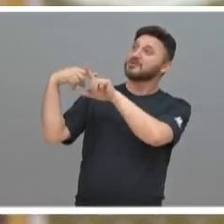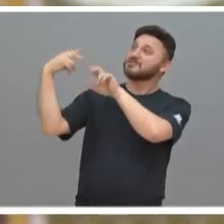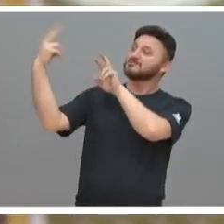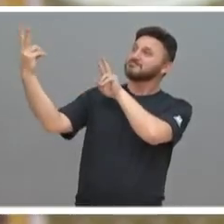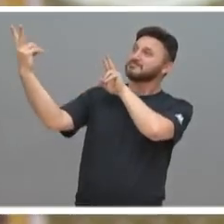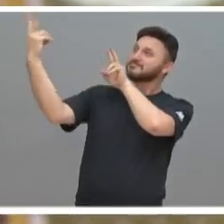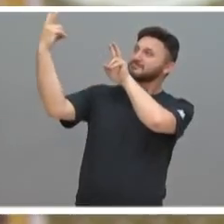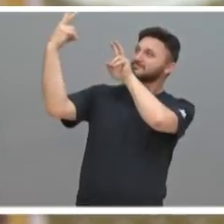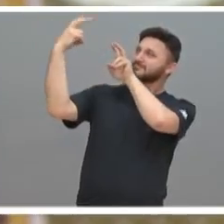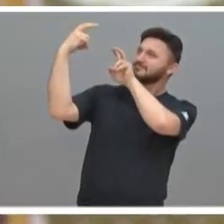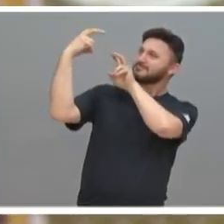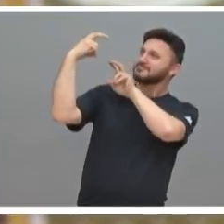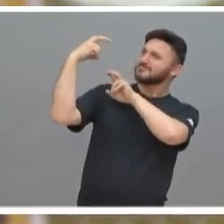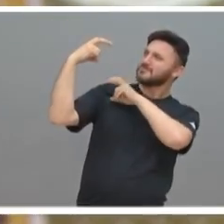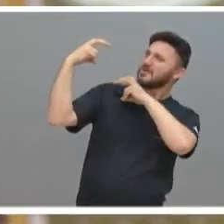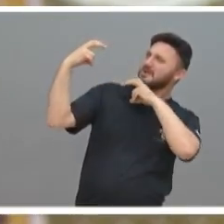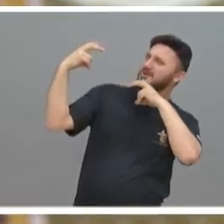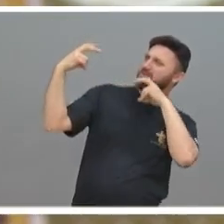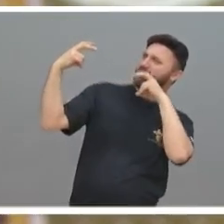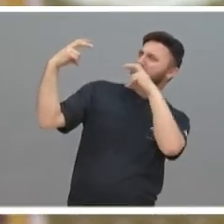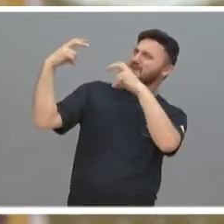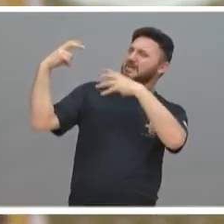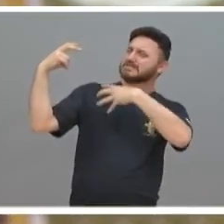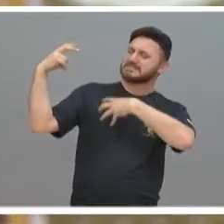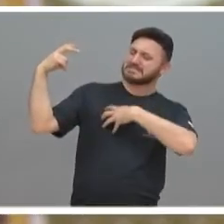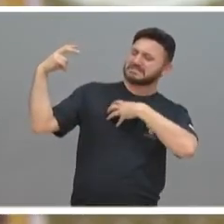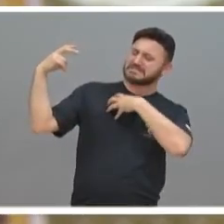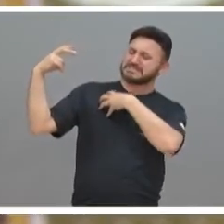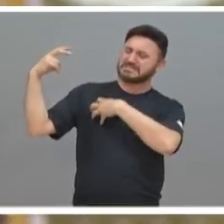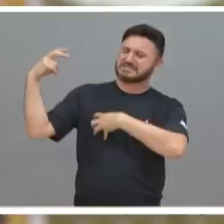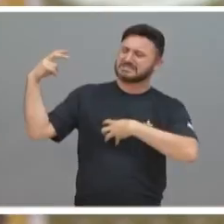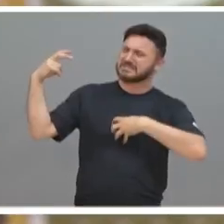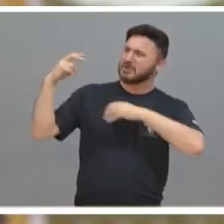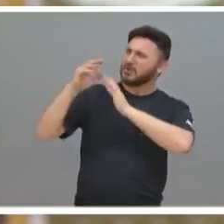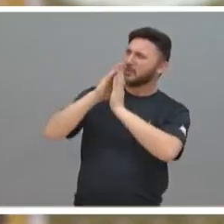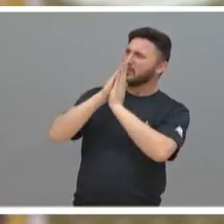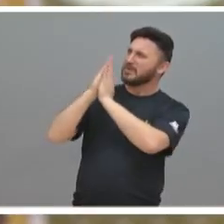o grito da minha